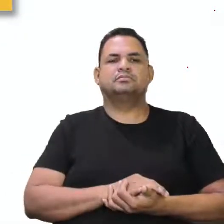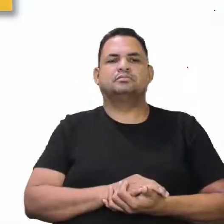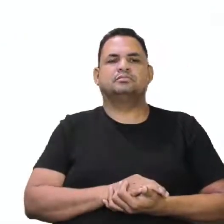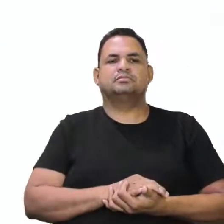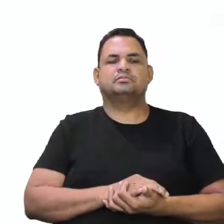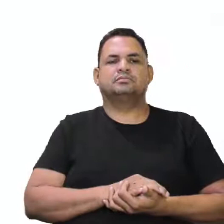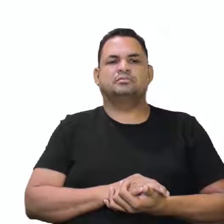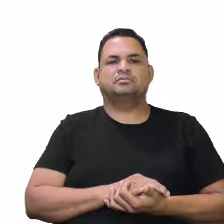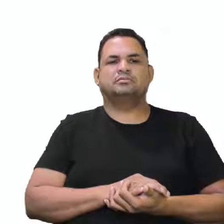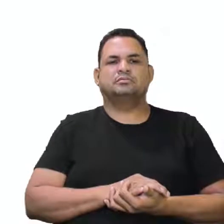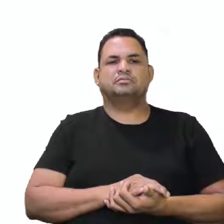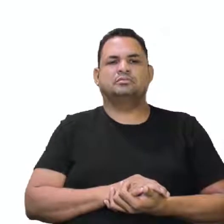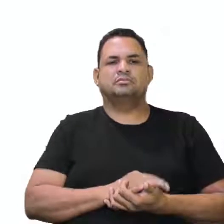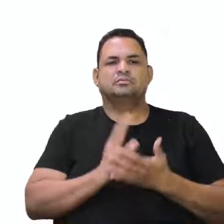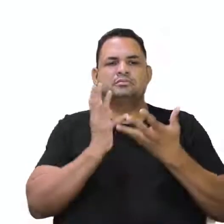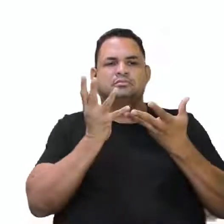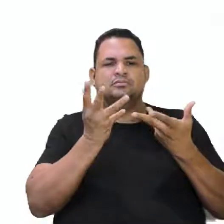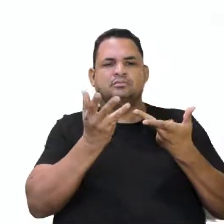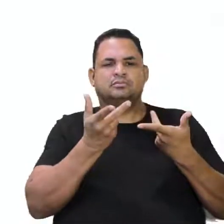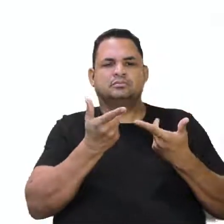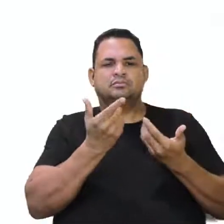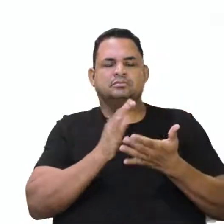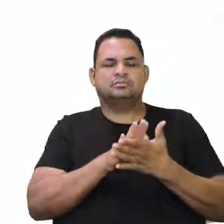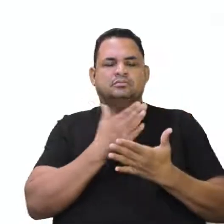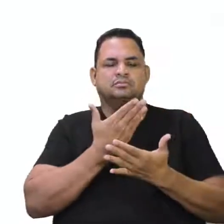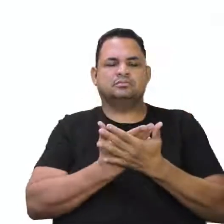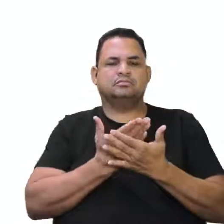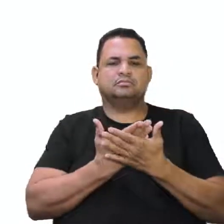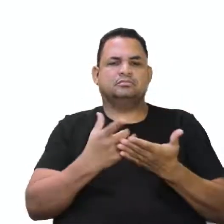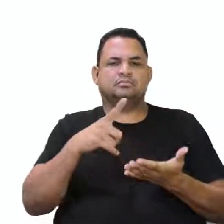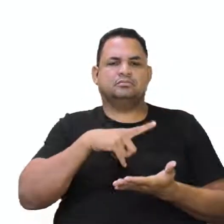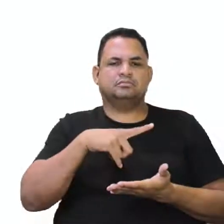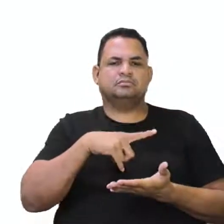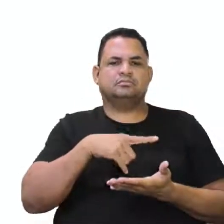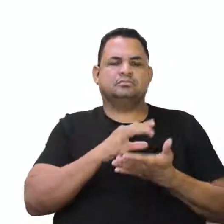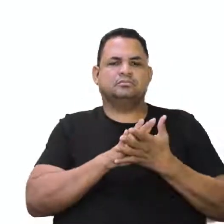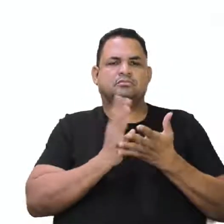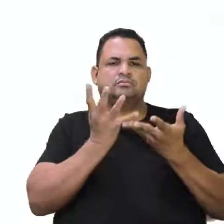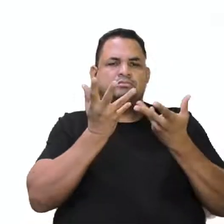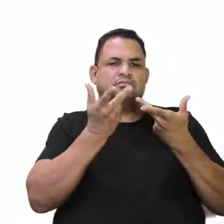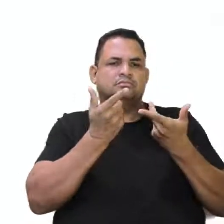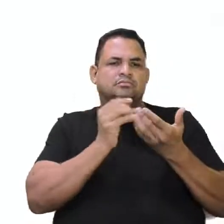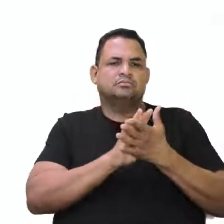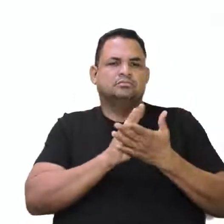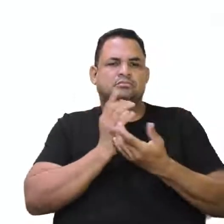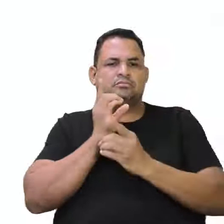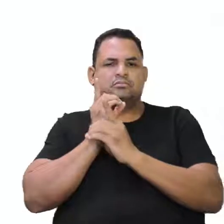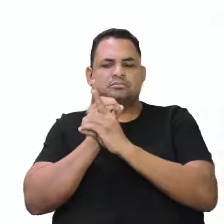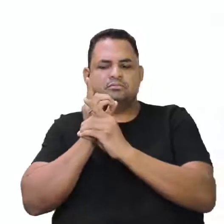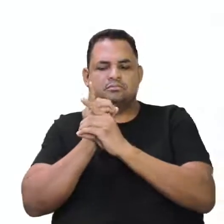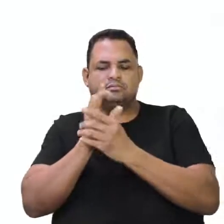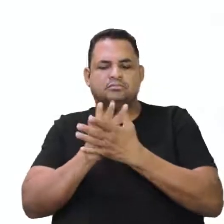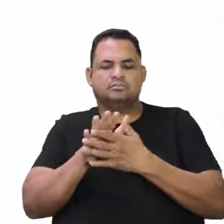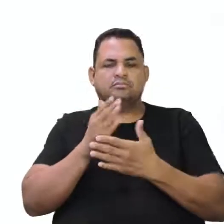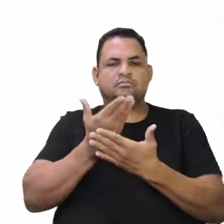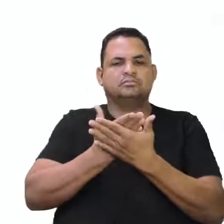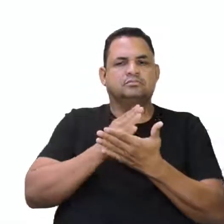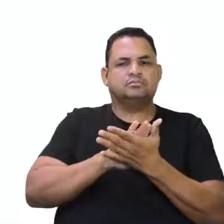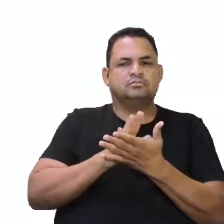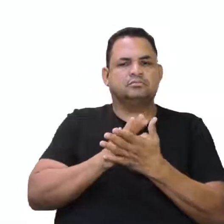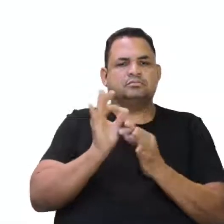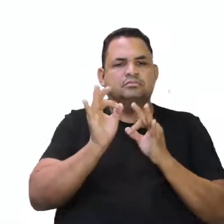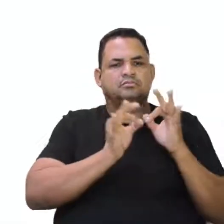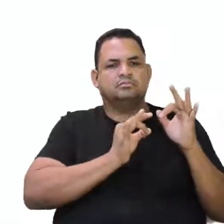lá, sem mais delongas, olha aí, toda aula tem uma habilidade. E a habilidade de hoje você vai localizar,